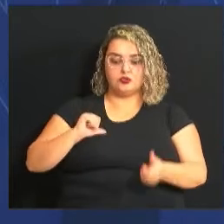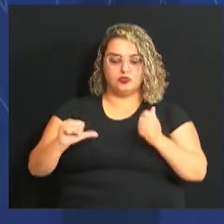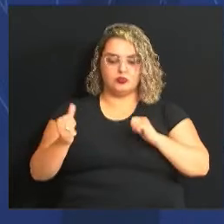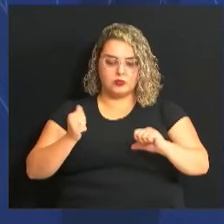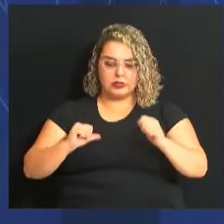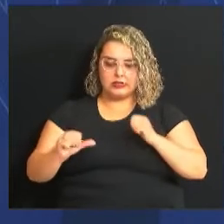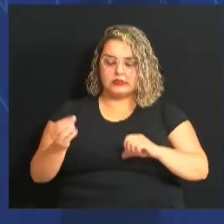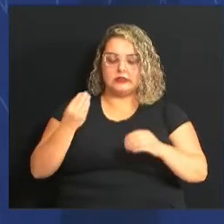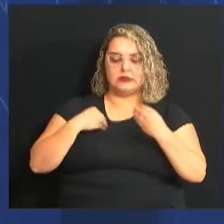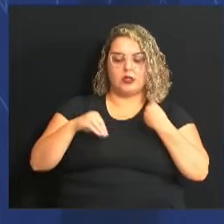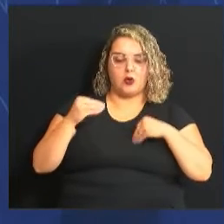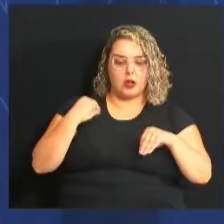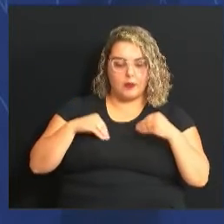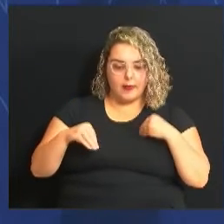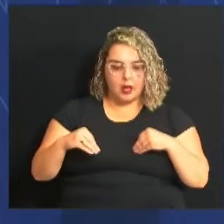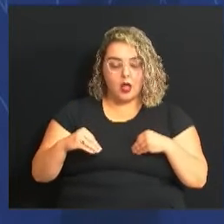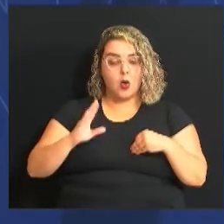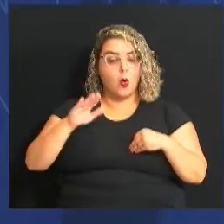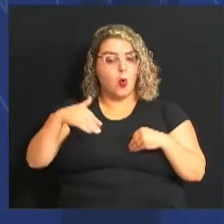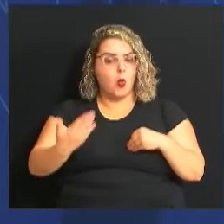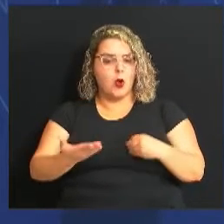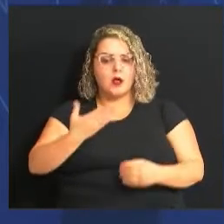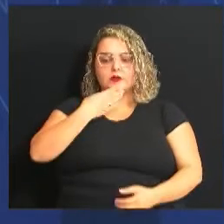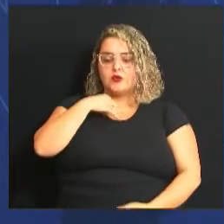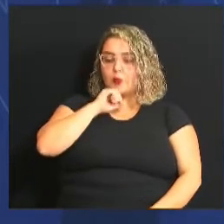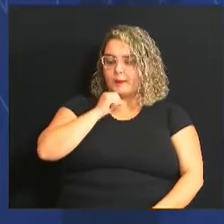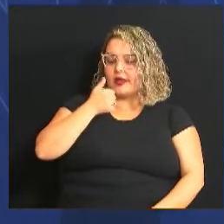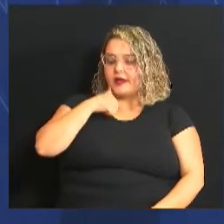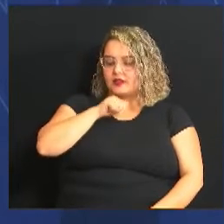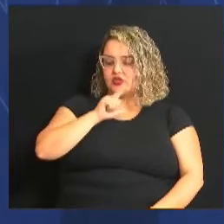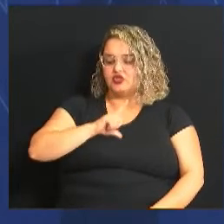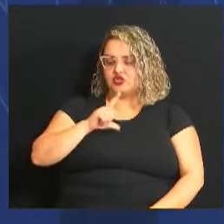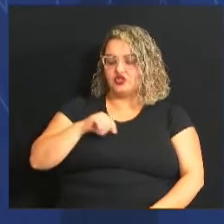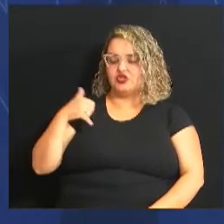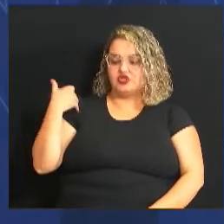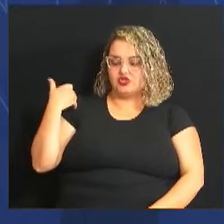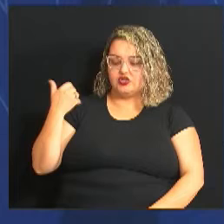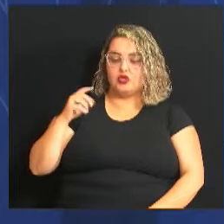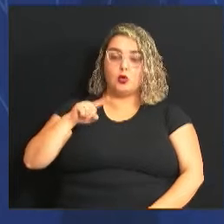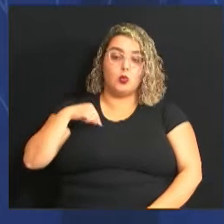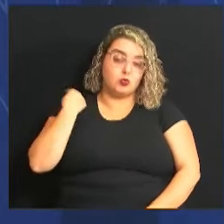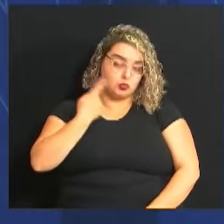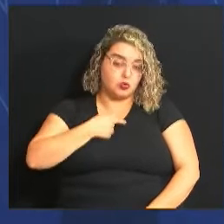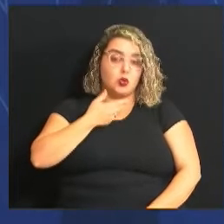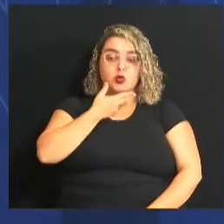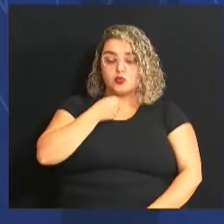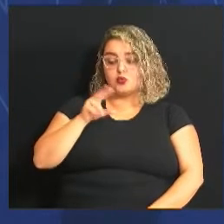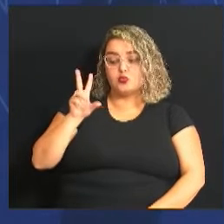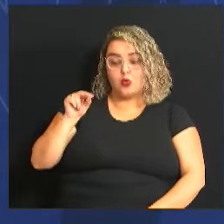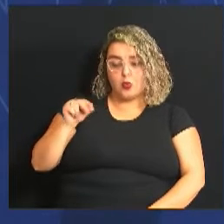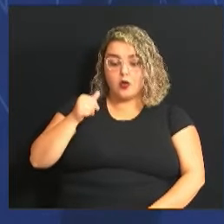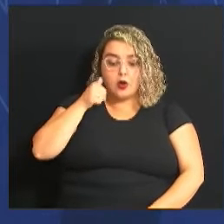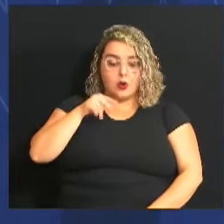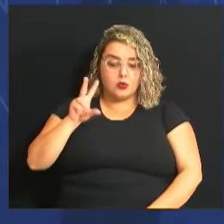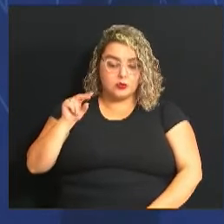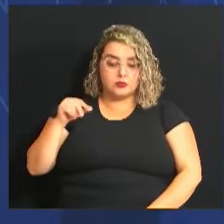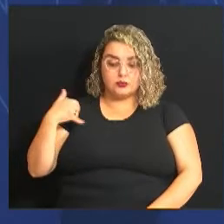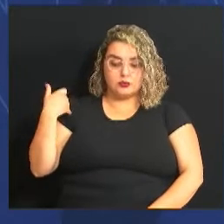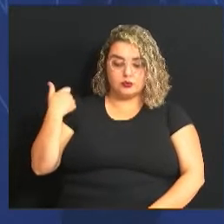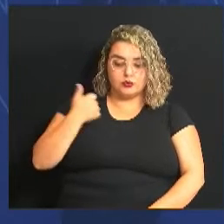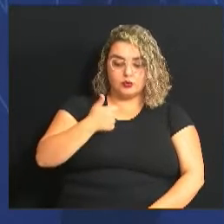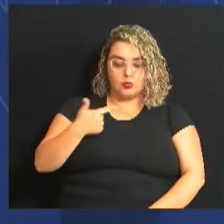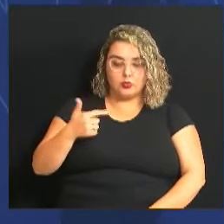sobre depressão, quando os nossos pais tinham essas idades, quando os nossos avós estavam com 12, 13 anos,